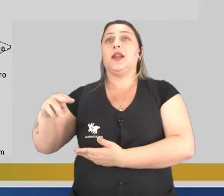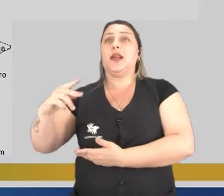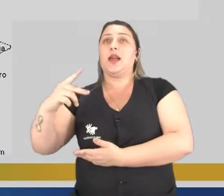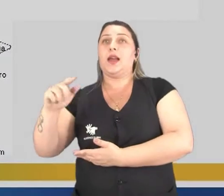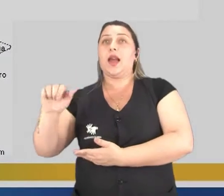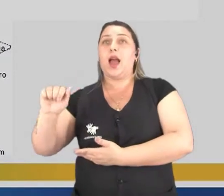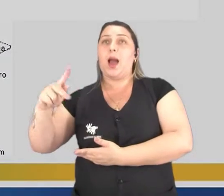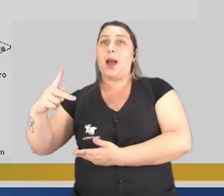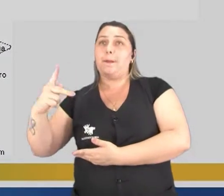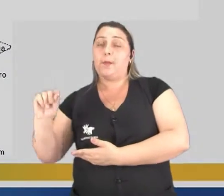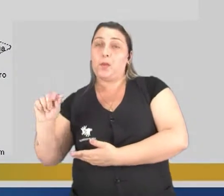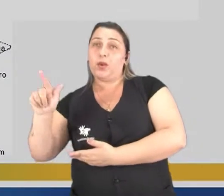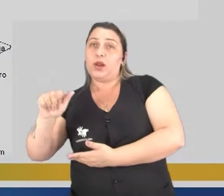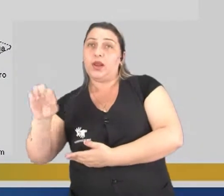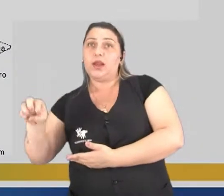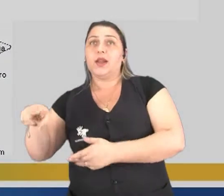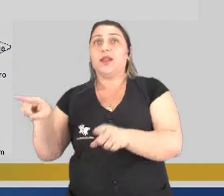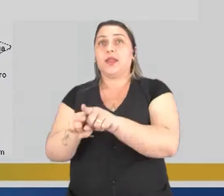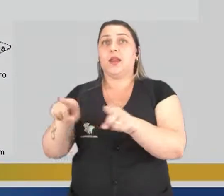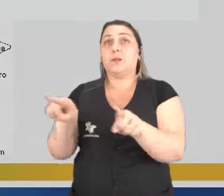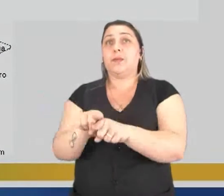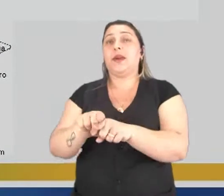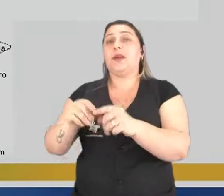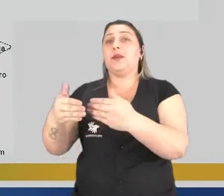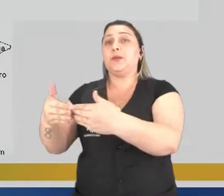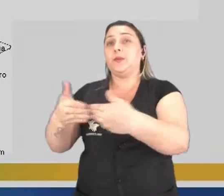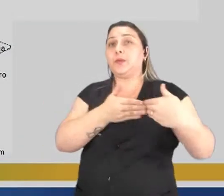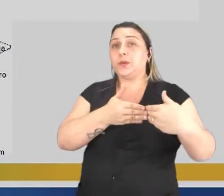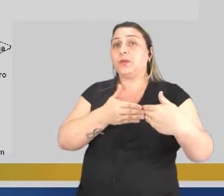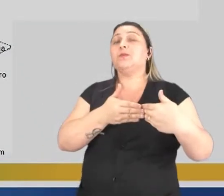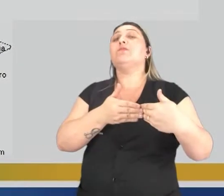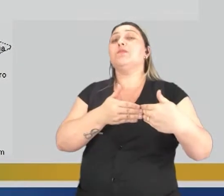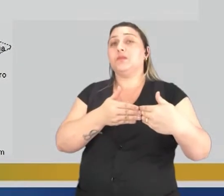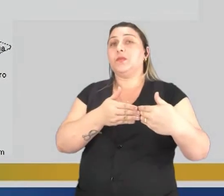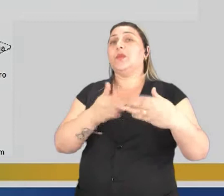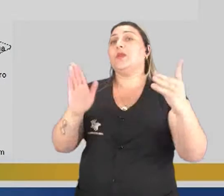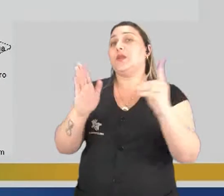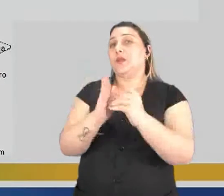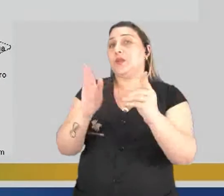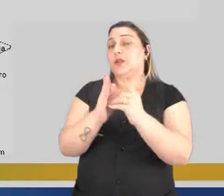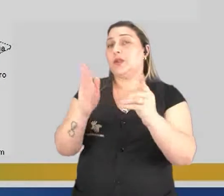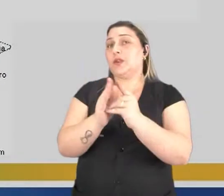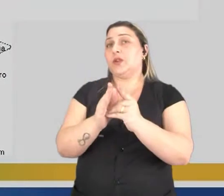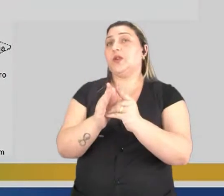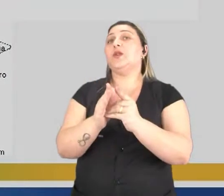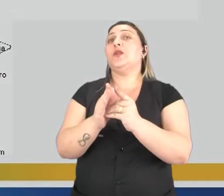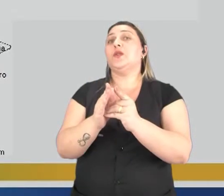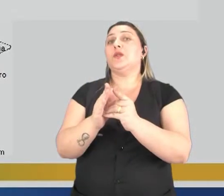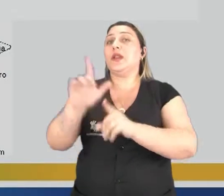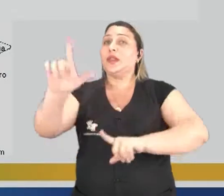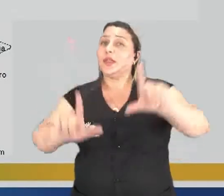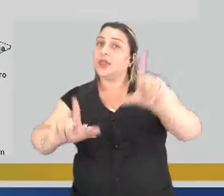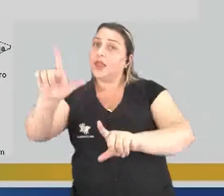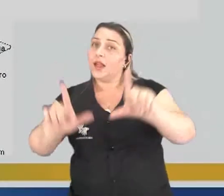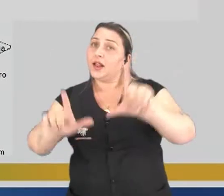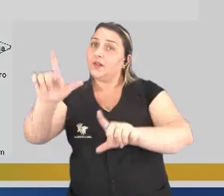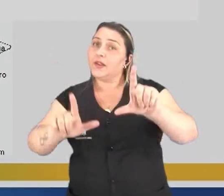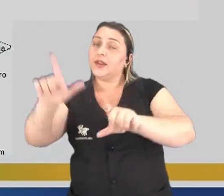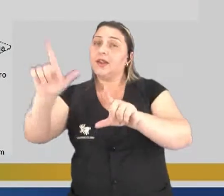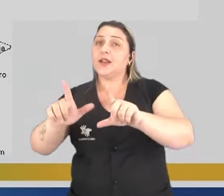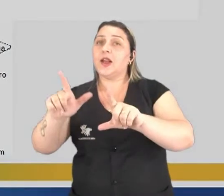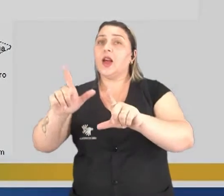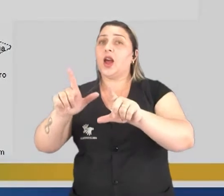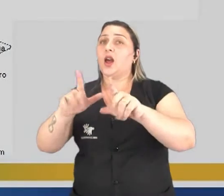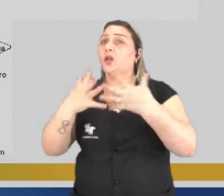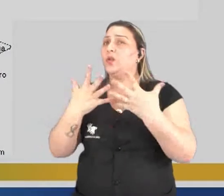os Kulinas, os Nauas e também os índios isolados, né? Aqueles índios que de vez em quando passa aí na televisão, que